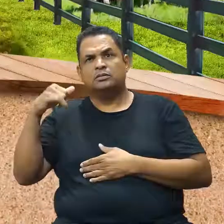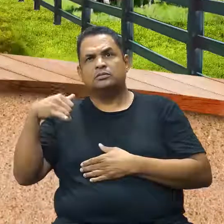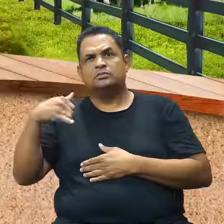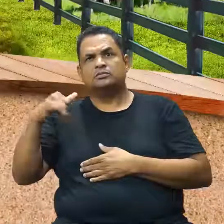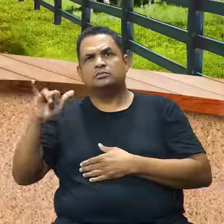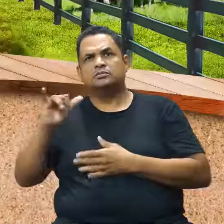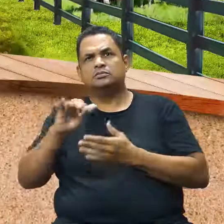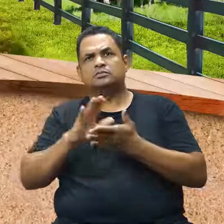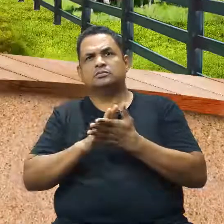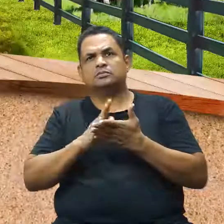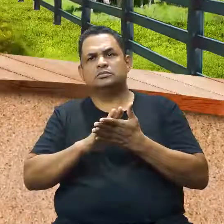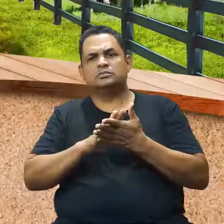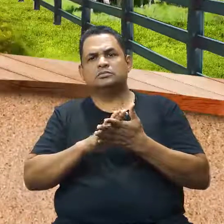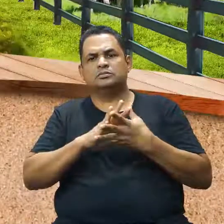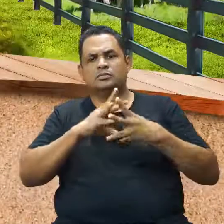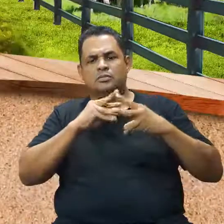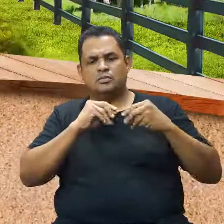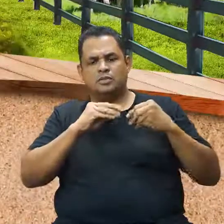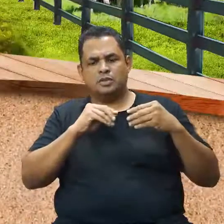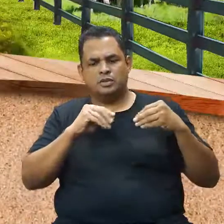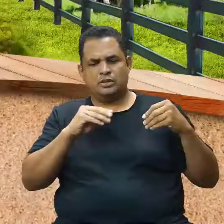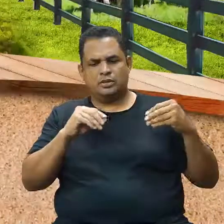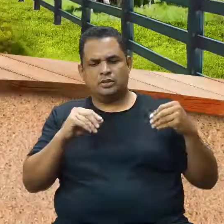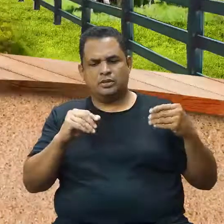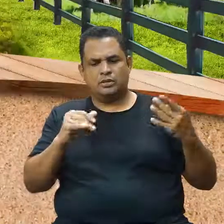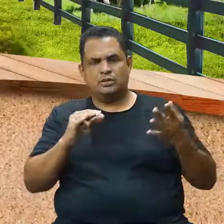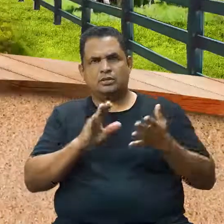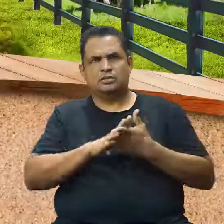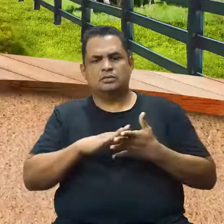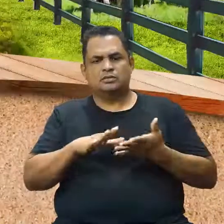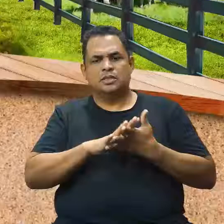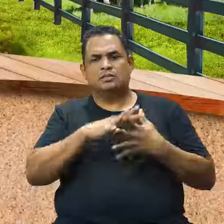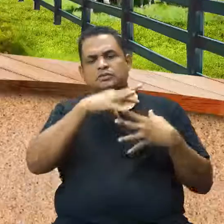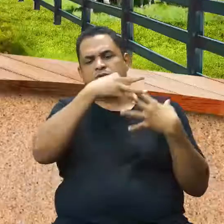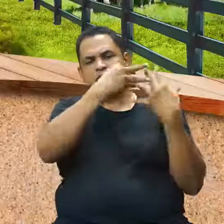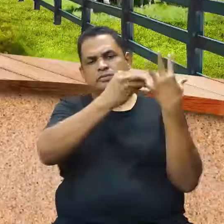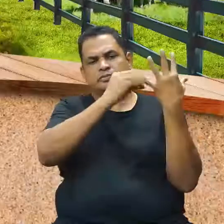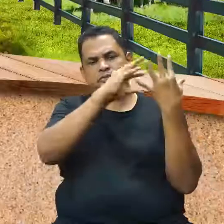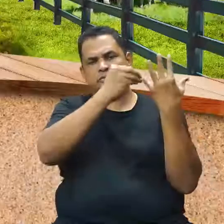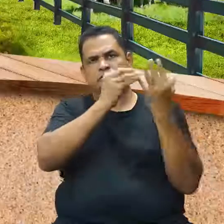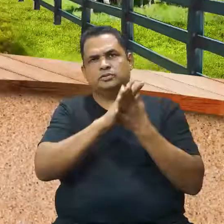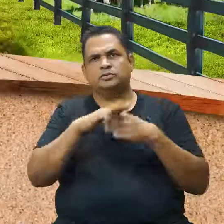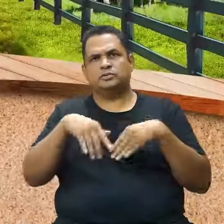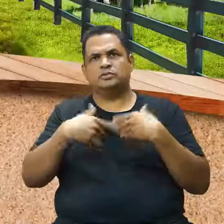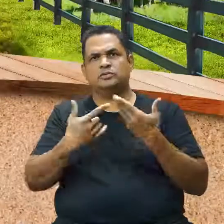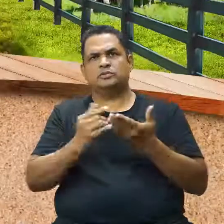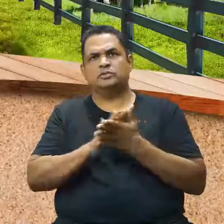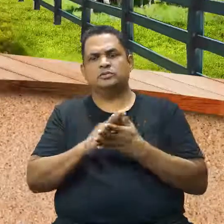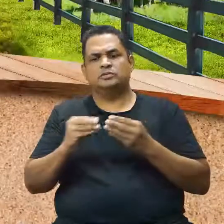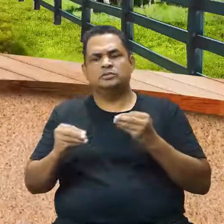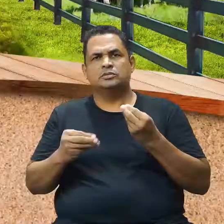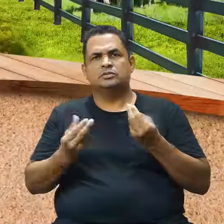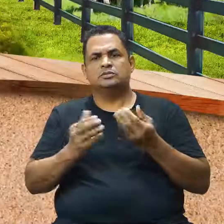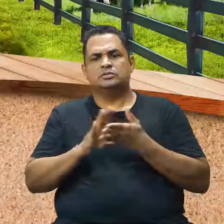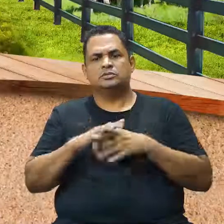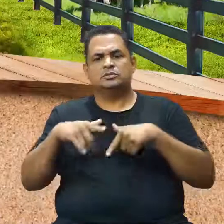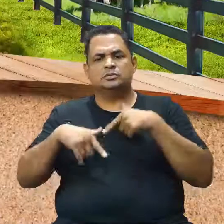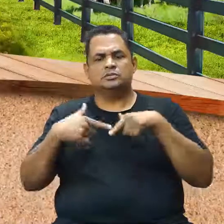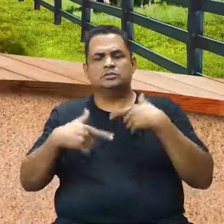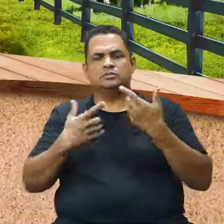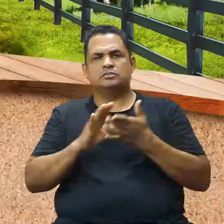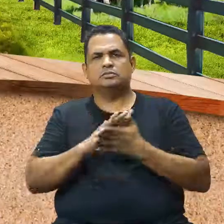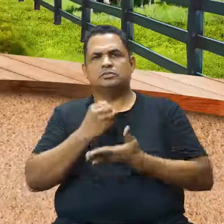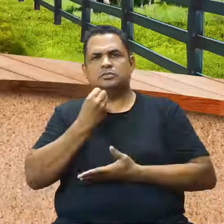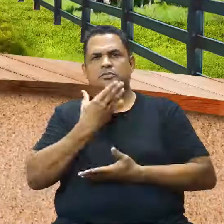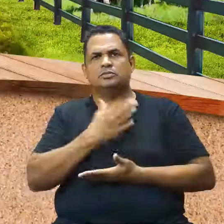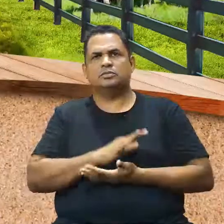o desgaste, né, da parte vegetal quando se faz essencial no processo de produção. Tá